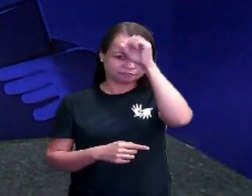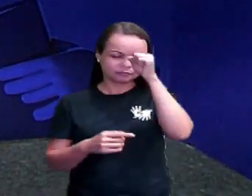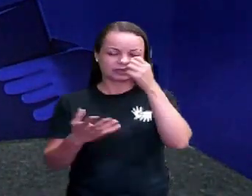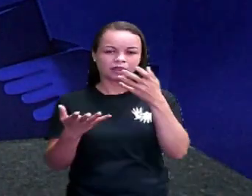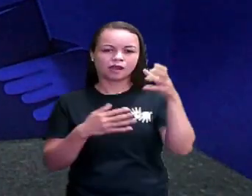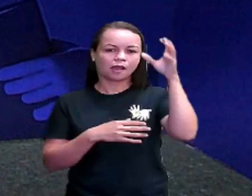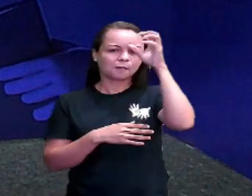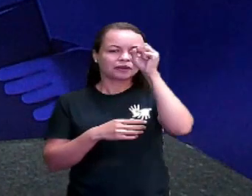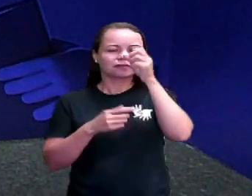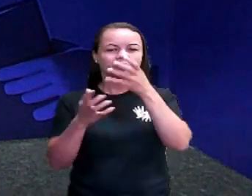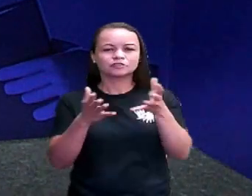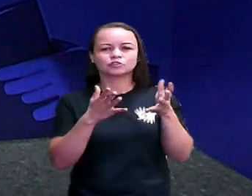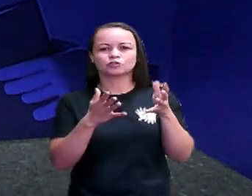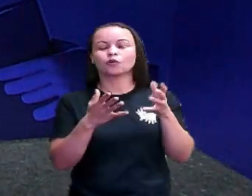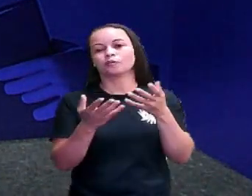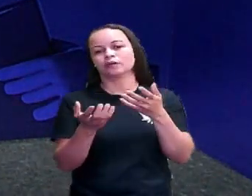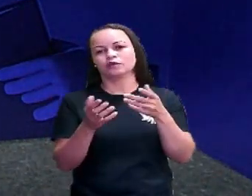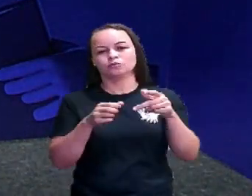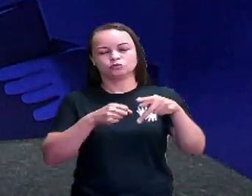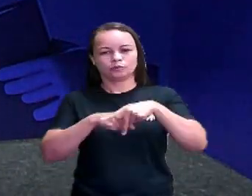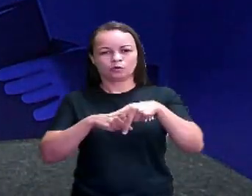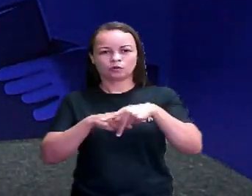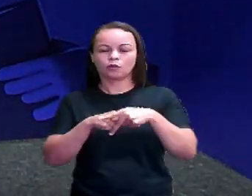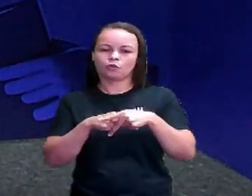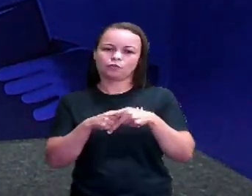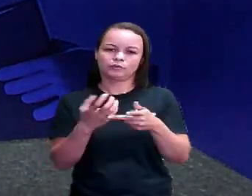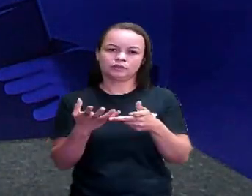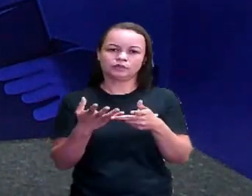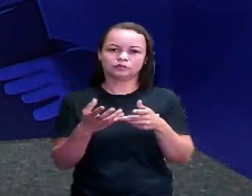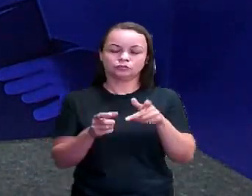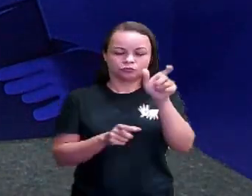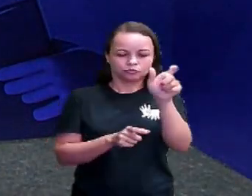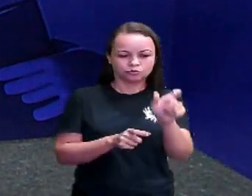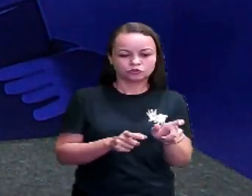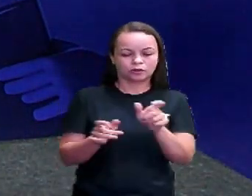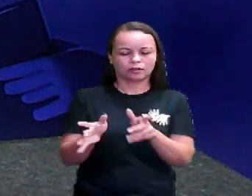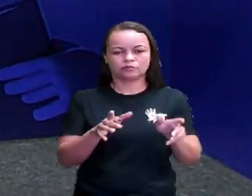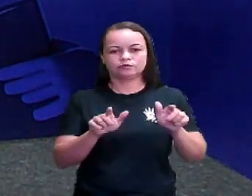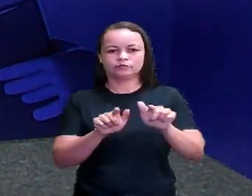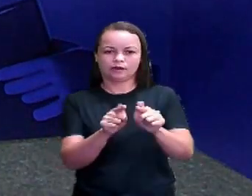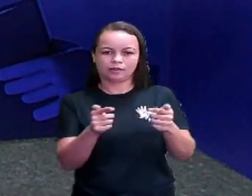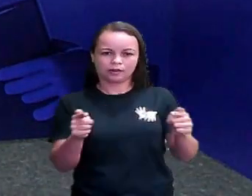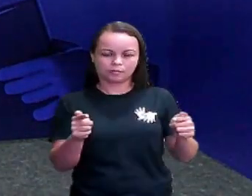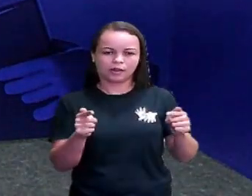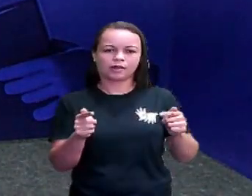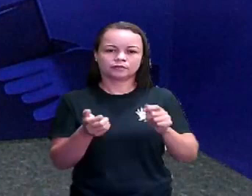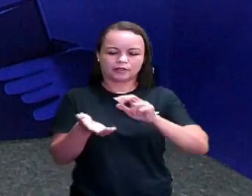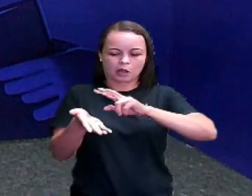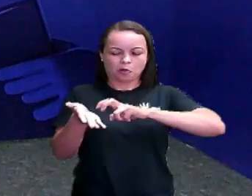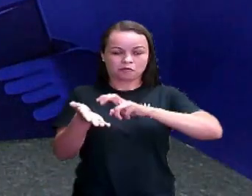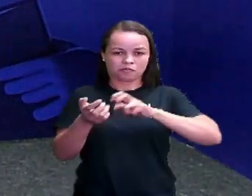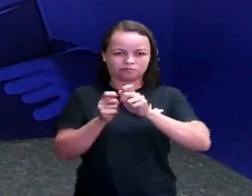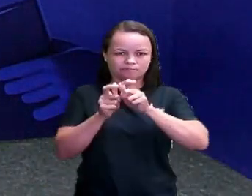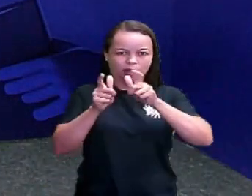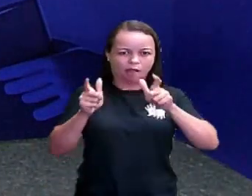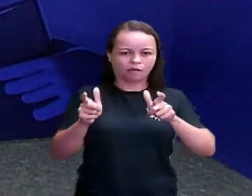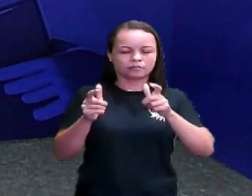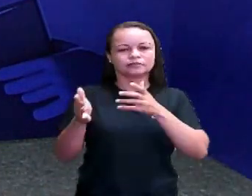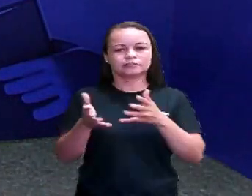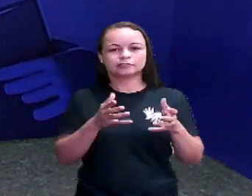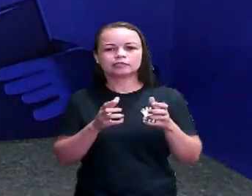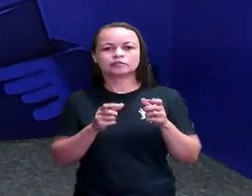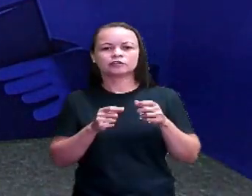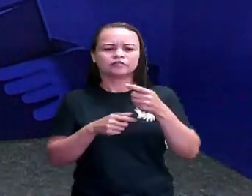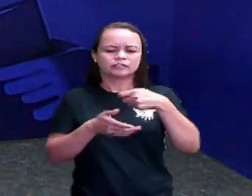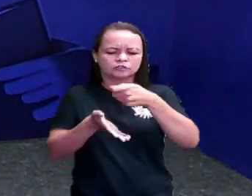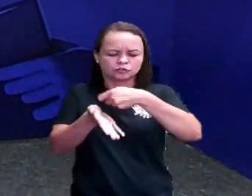o pronome sujeito, aprender um pouco de gramática e aumentar o nosso vocabulário. Então, façam as suas